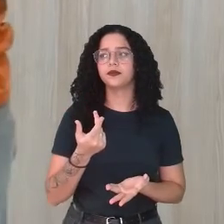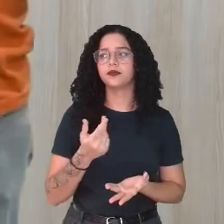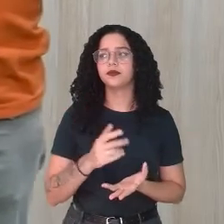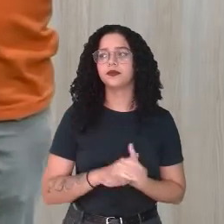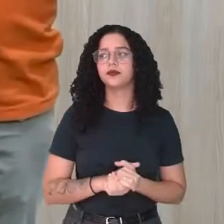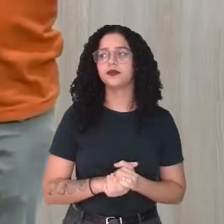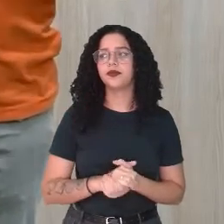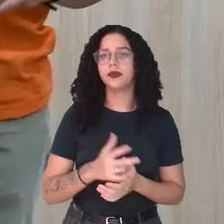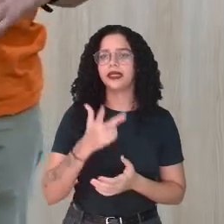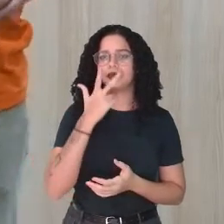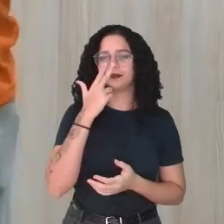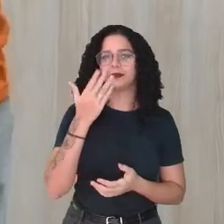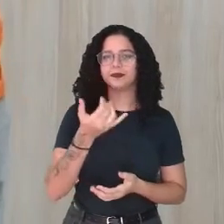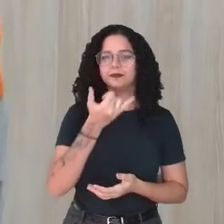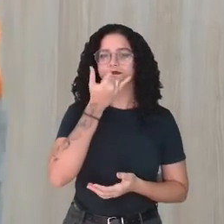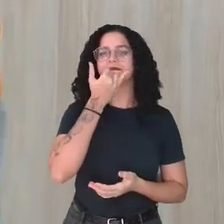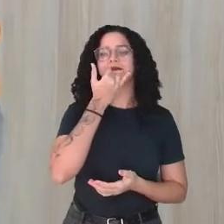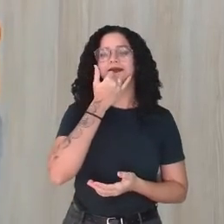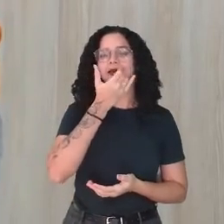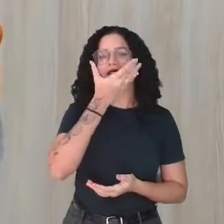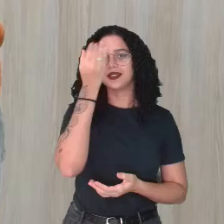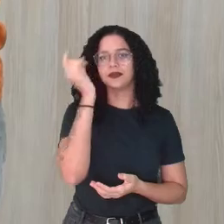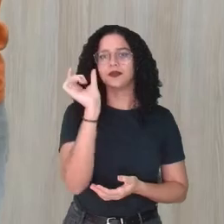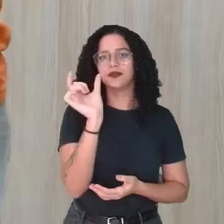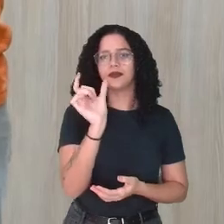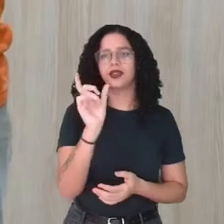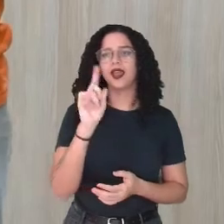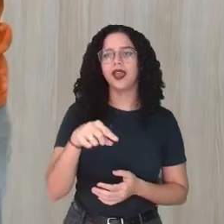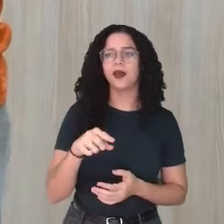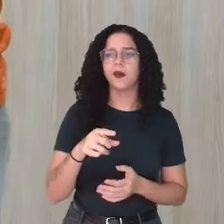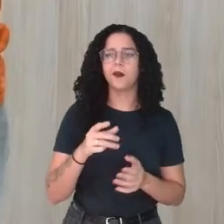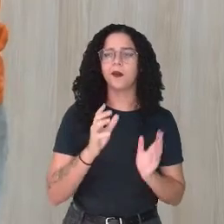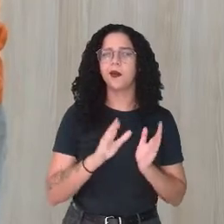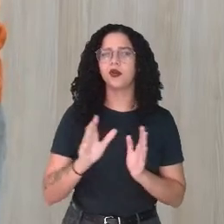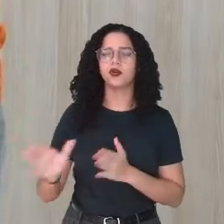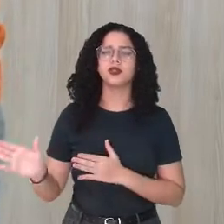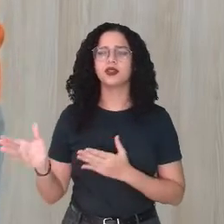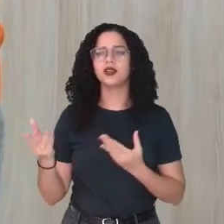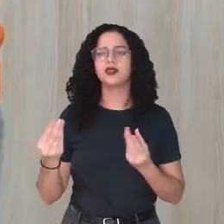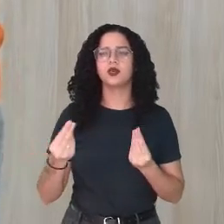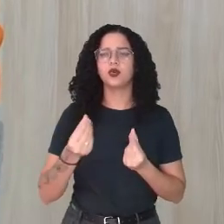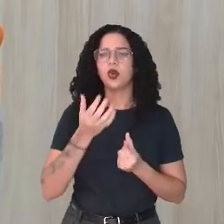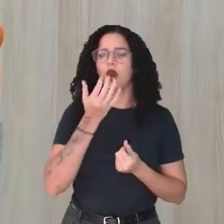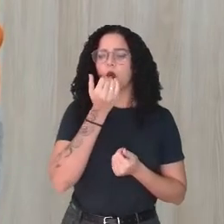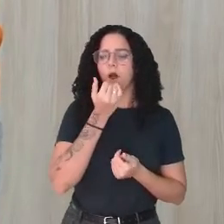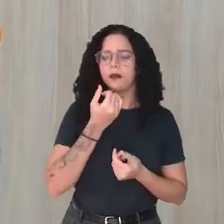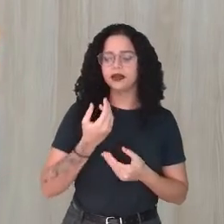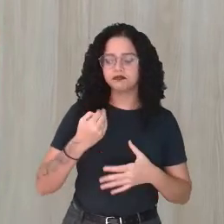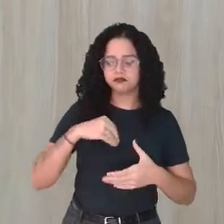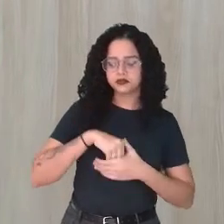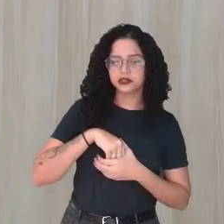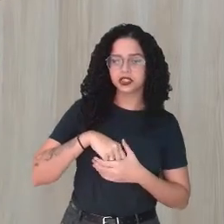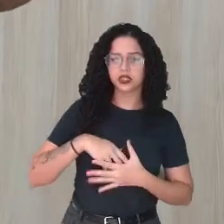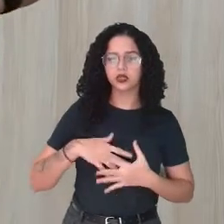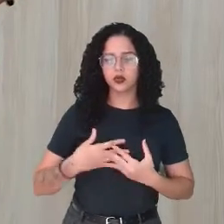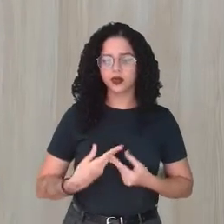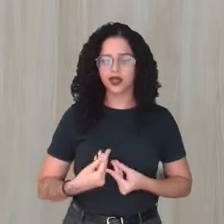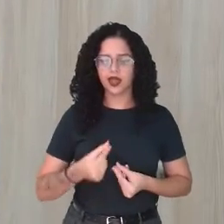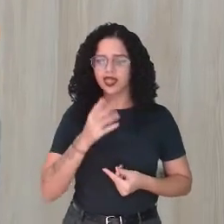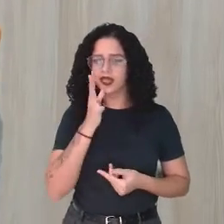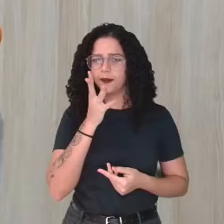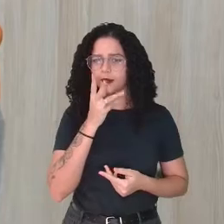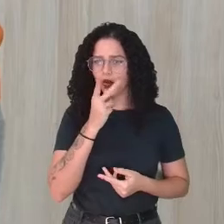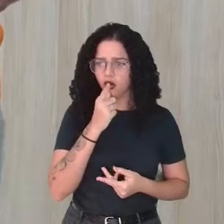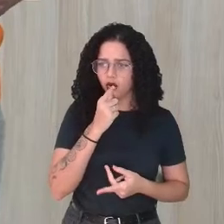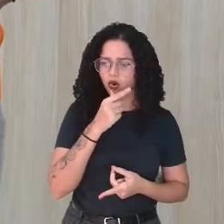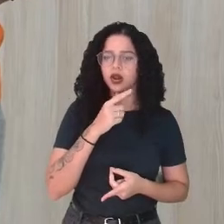Ô Jesus, faltou o nome. Mas um processo aí de decomposição, né? do alimento em cada estômago do boi, e ele vai